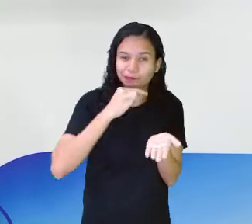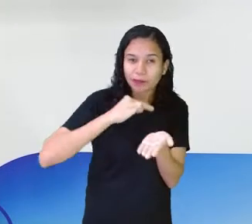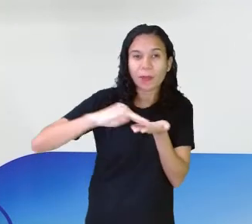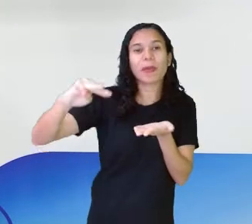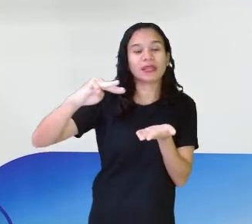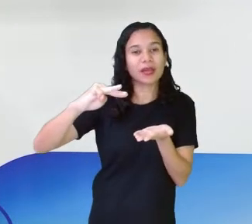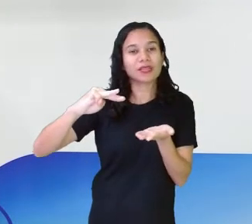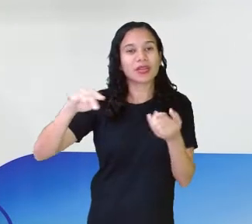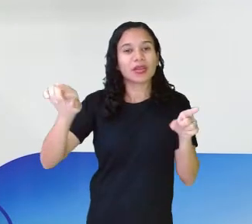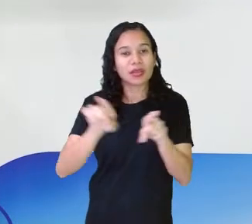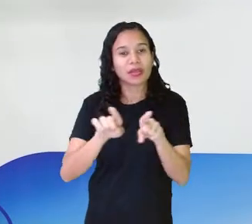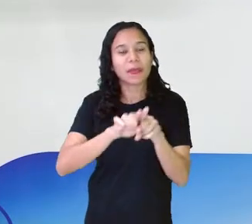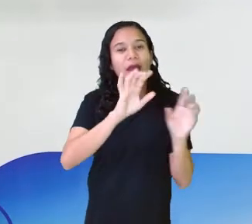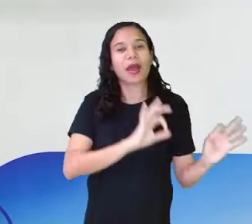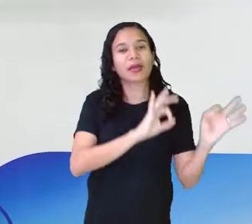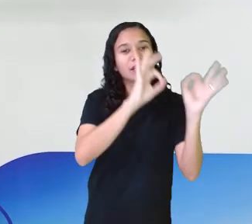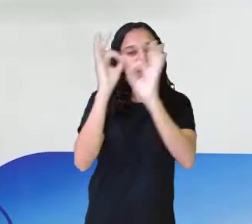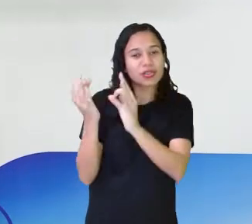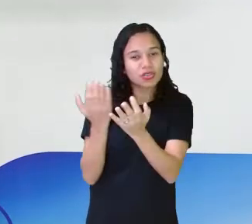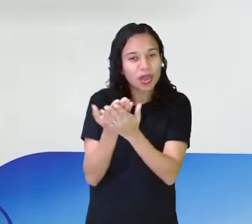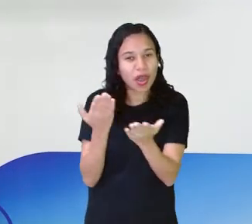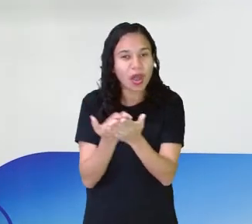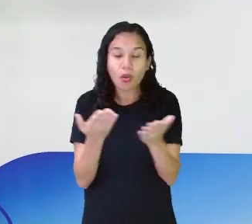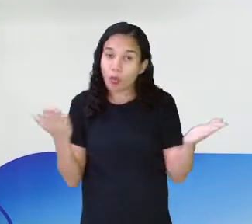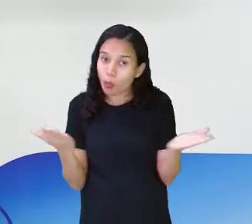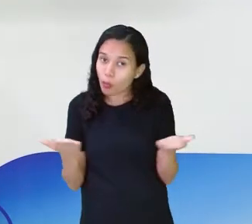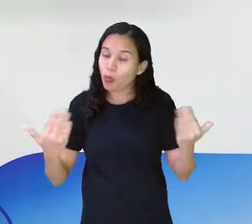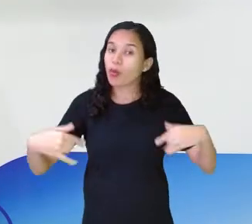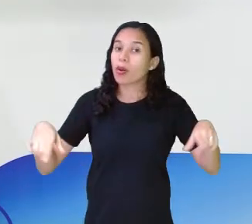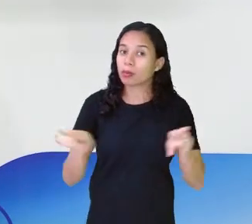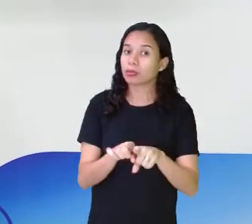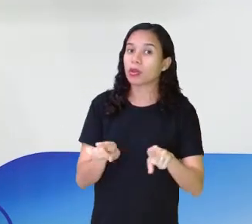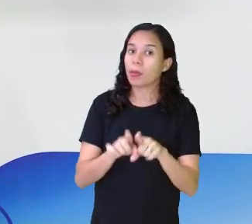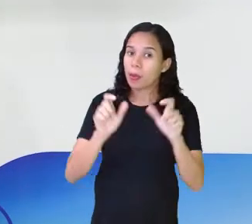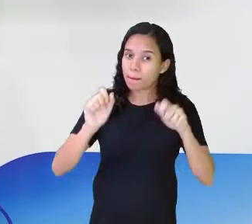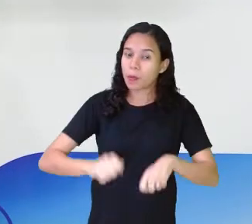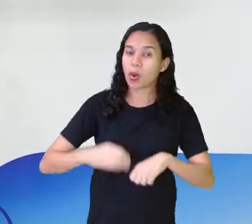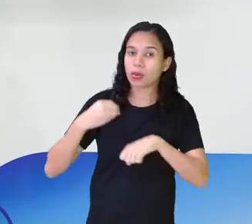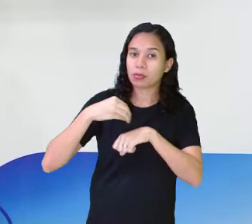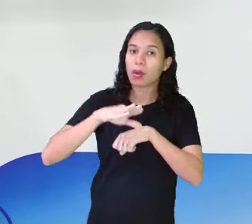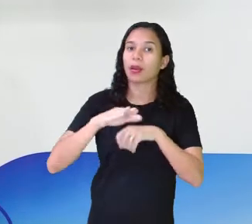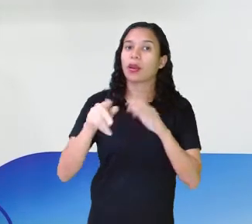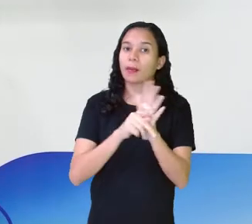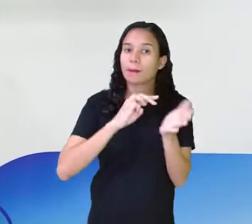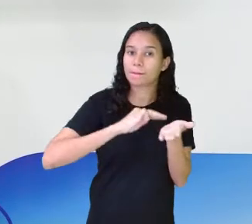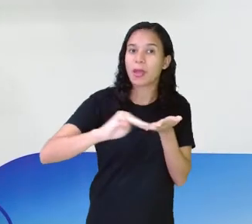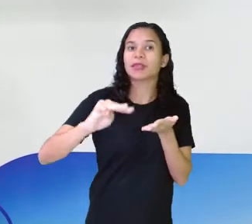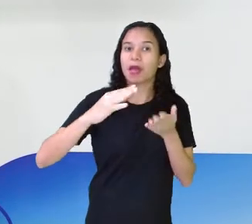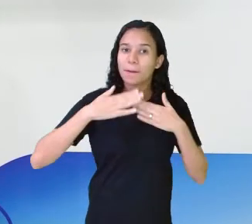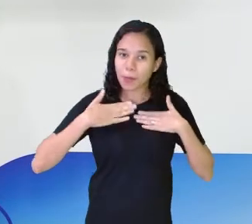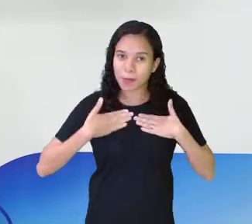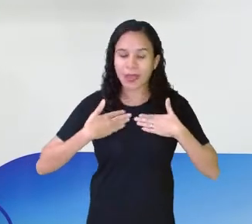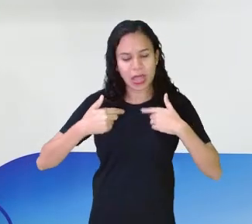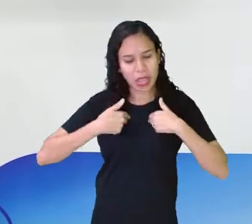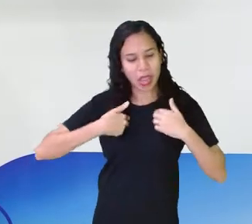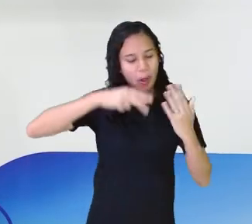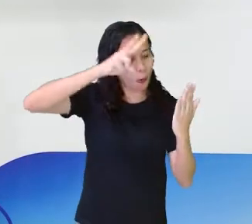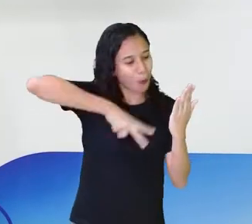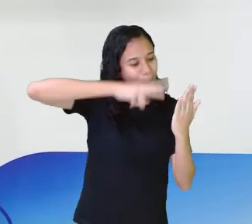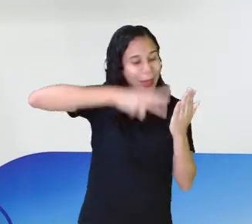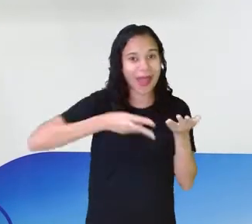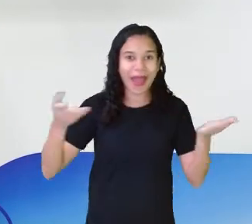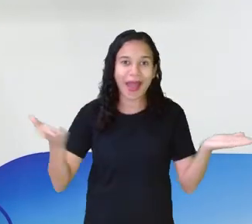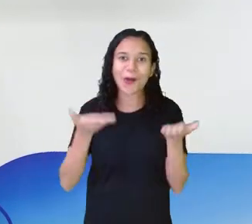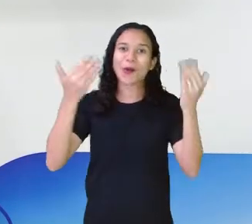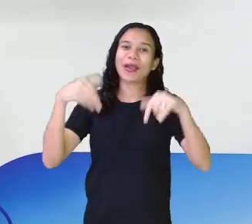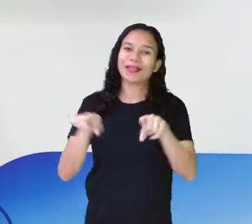mensagem. Além de assistir essa aula ao vivo, você também pode mandar uma mensagem para mim e eu vou ler ao